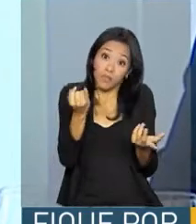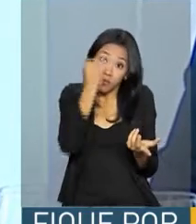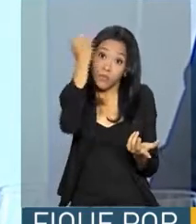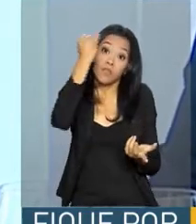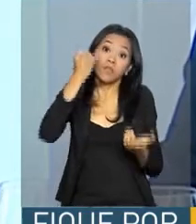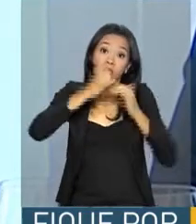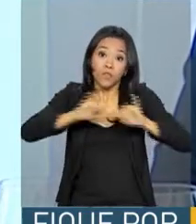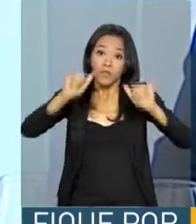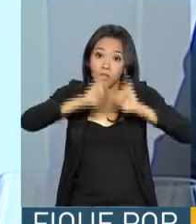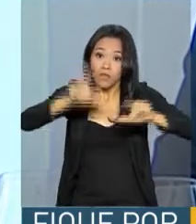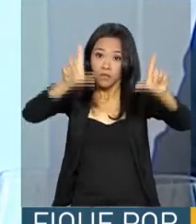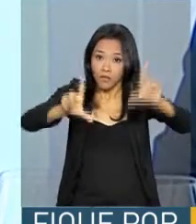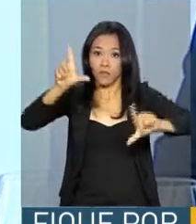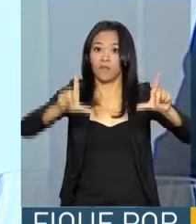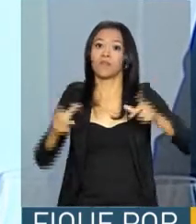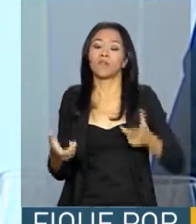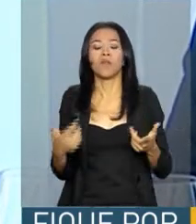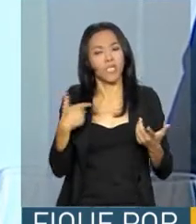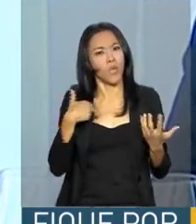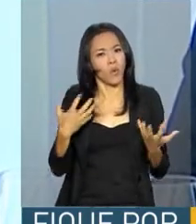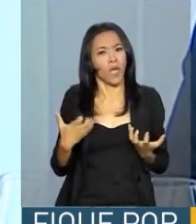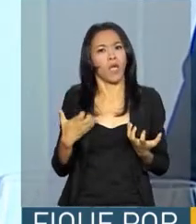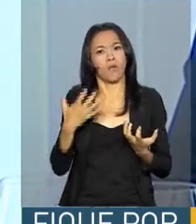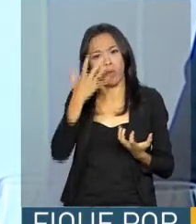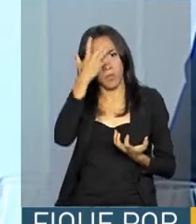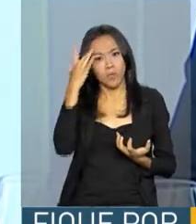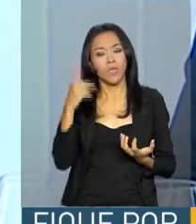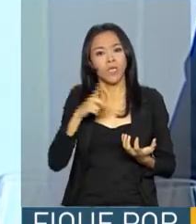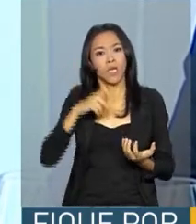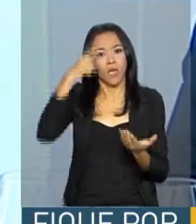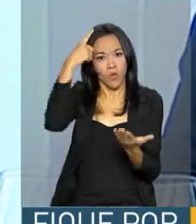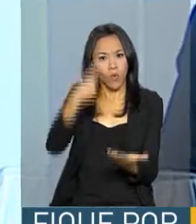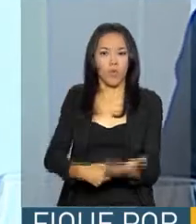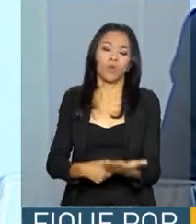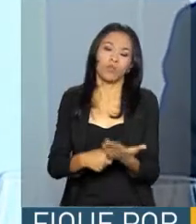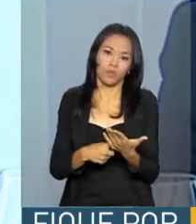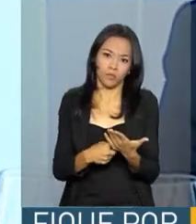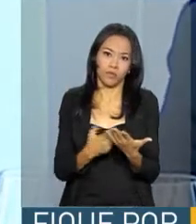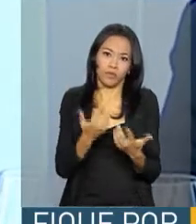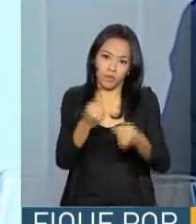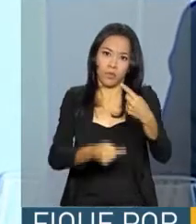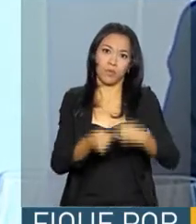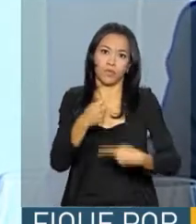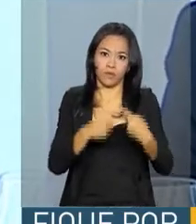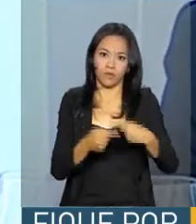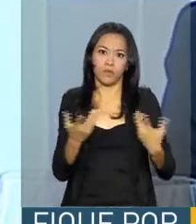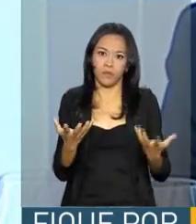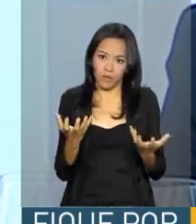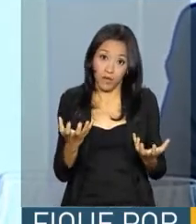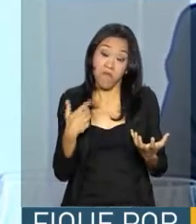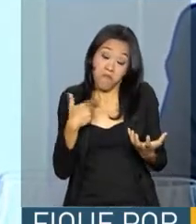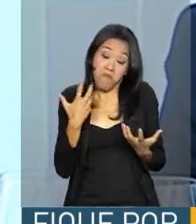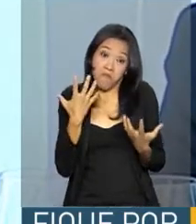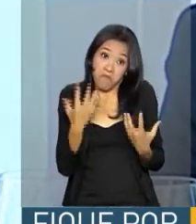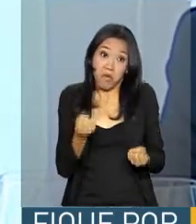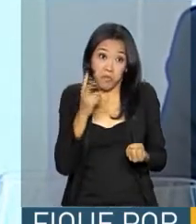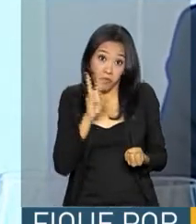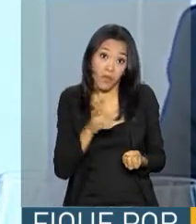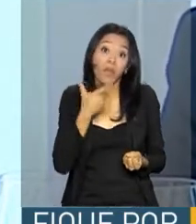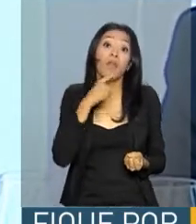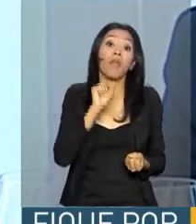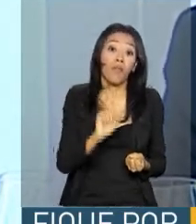alguém realmente comprometido com essa política de resultados. Vamos ver quais serão os candidatos em abril, maio,